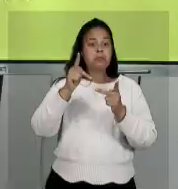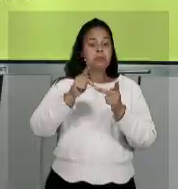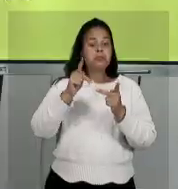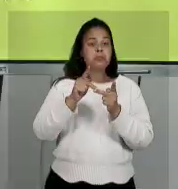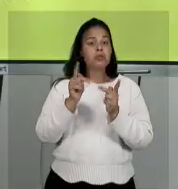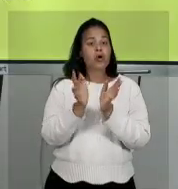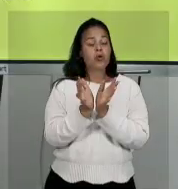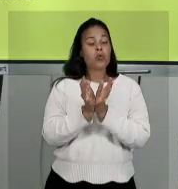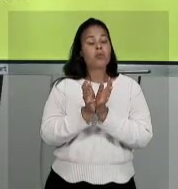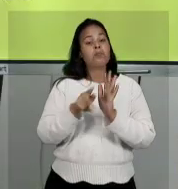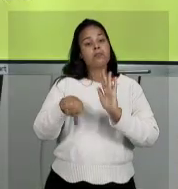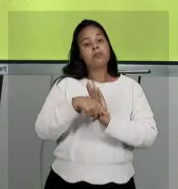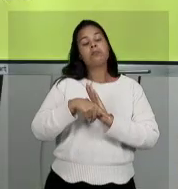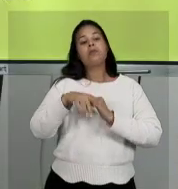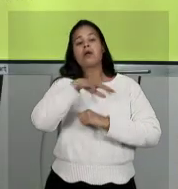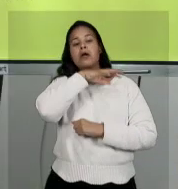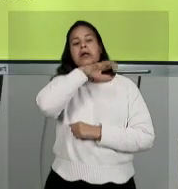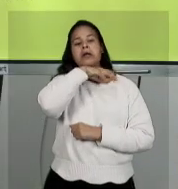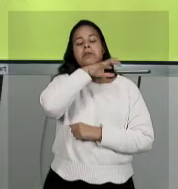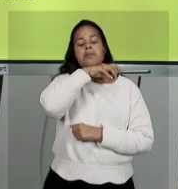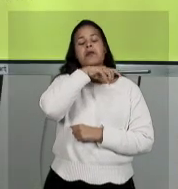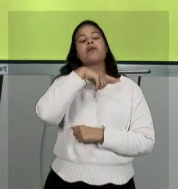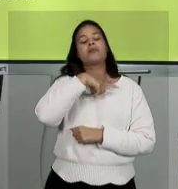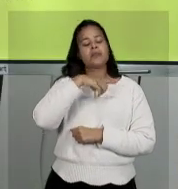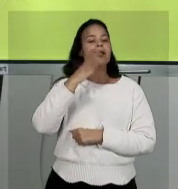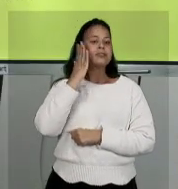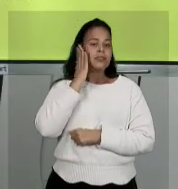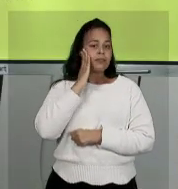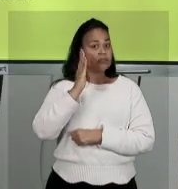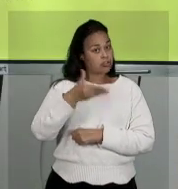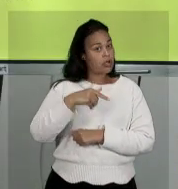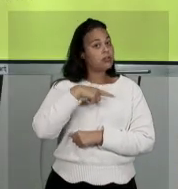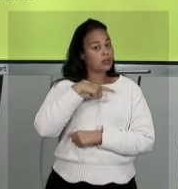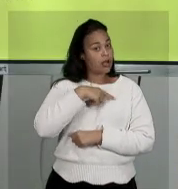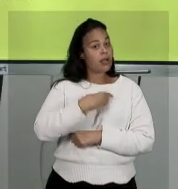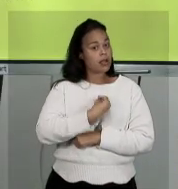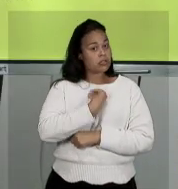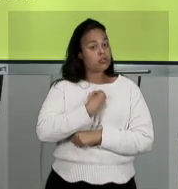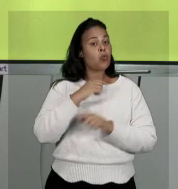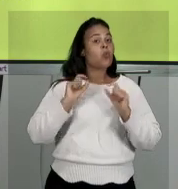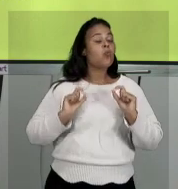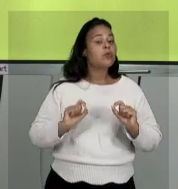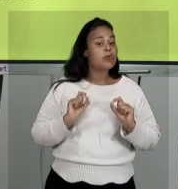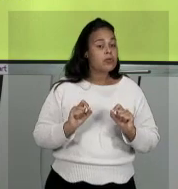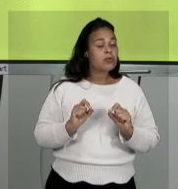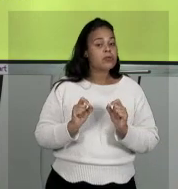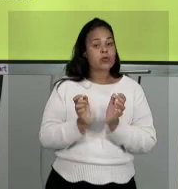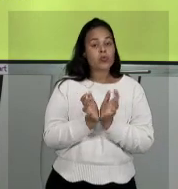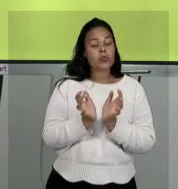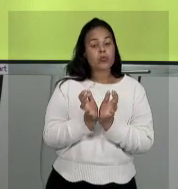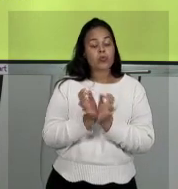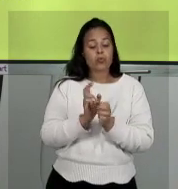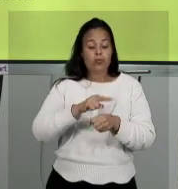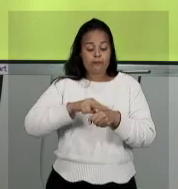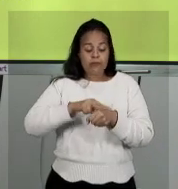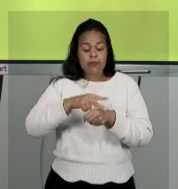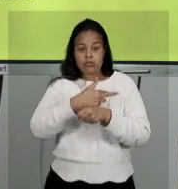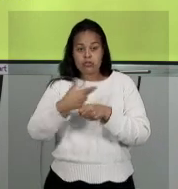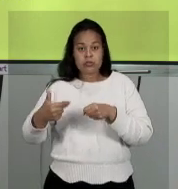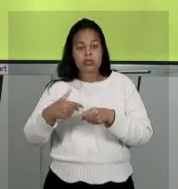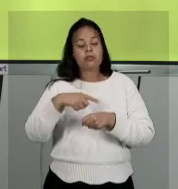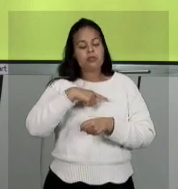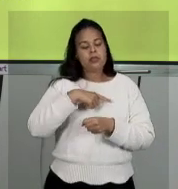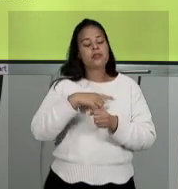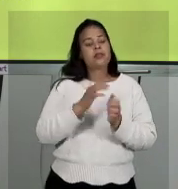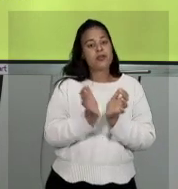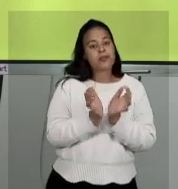gente viu que tem as proteínas de origem vegetal, que nós já falamos, e essa de origem animal são os ovos e as carnes, que é um